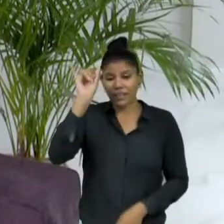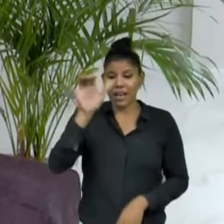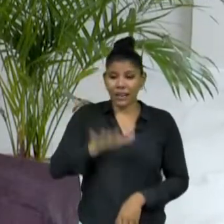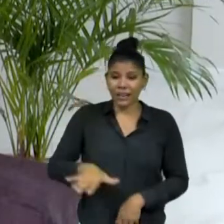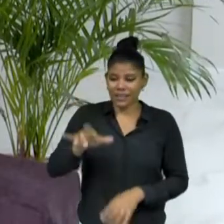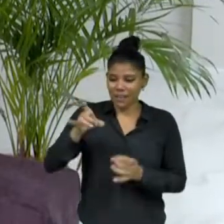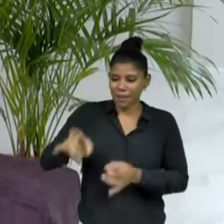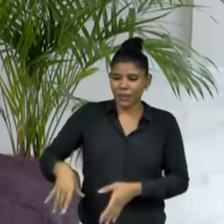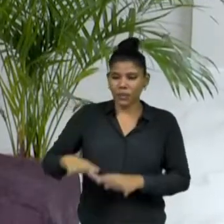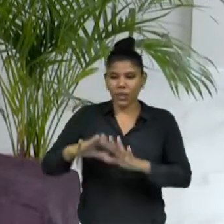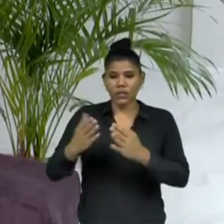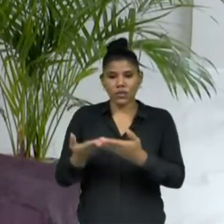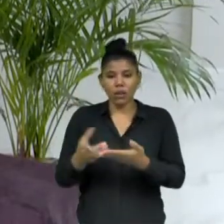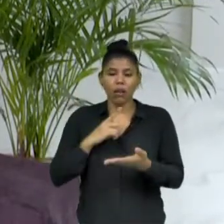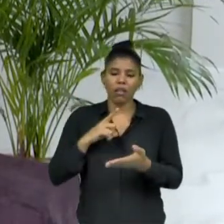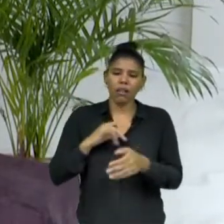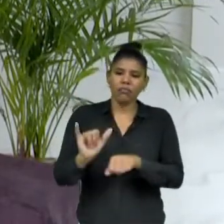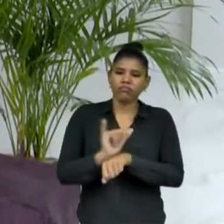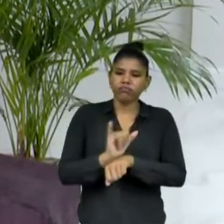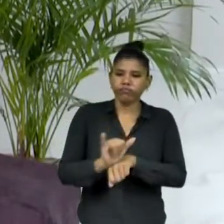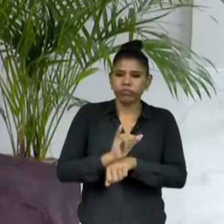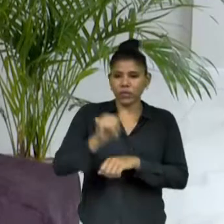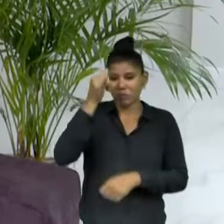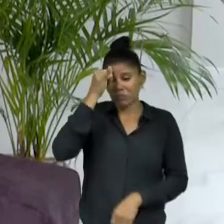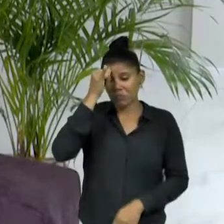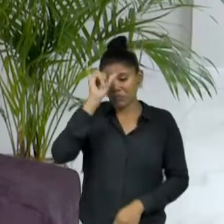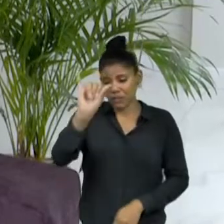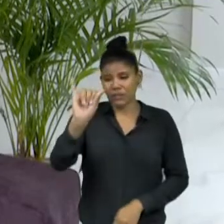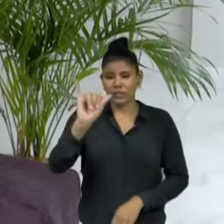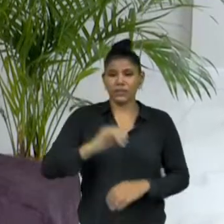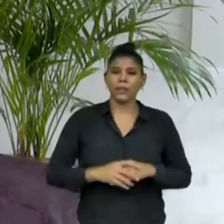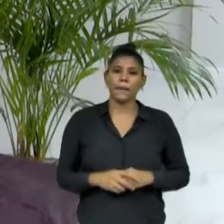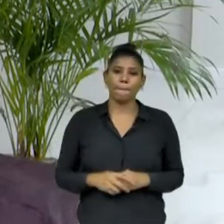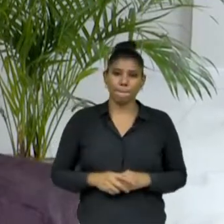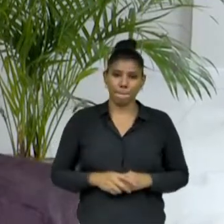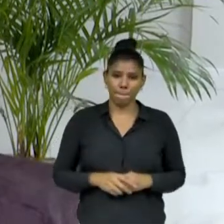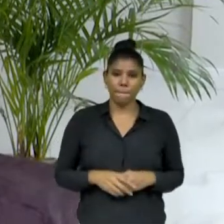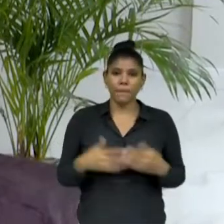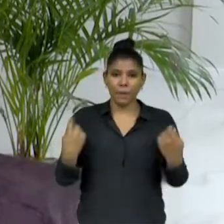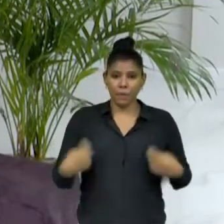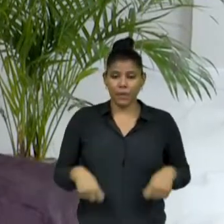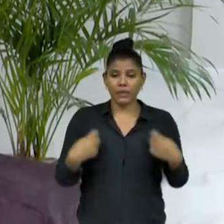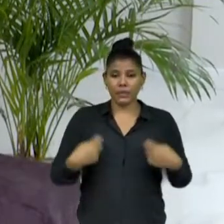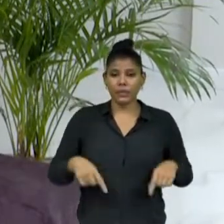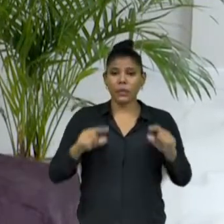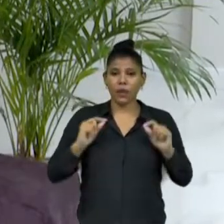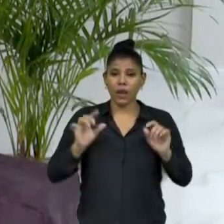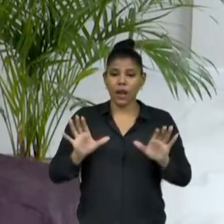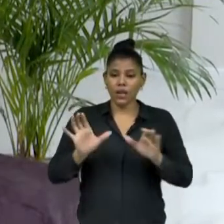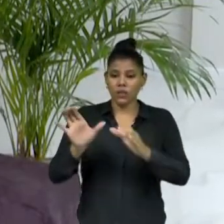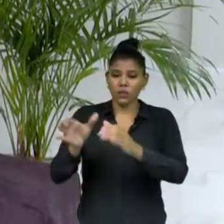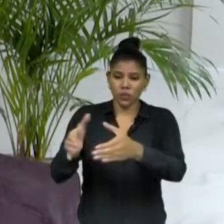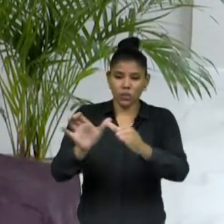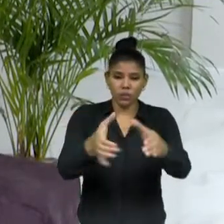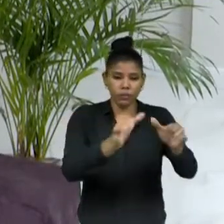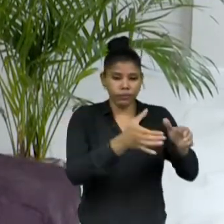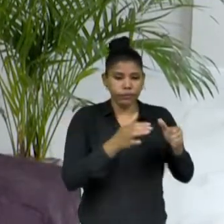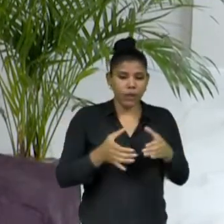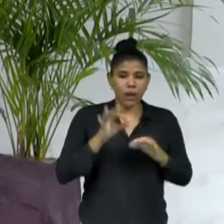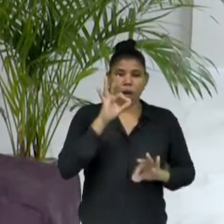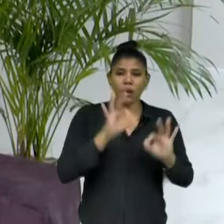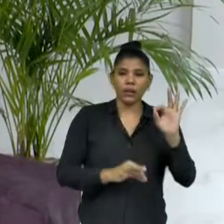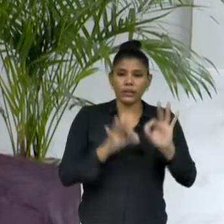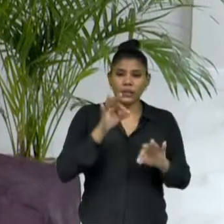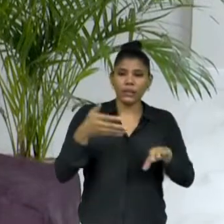com outras formas de prevenção social, que é a organização da comunidade, que é justamente fazer com que as comunidades possam participar ativamente também